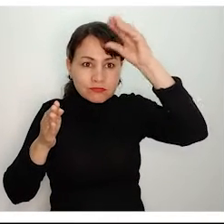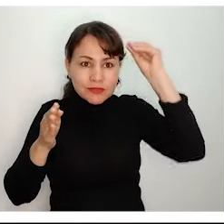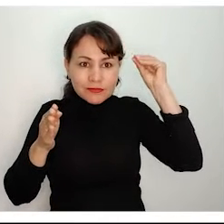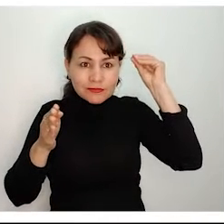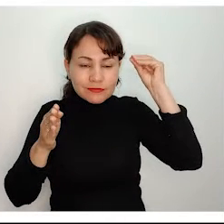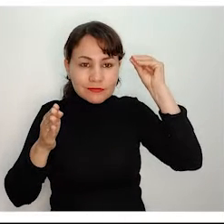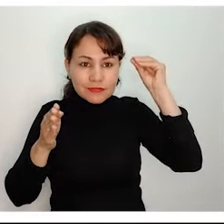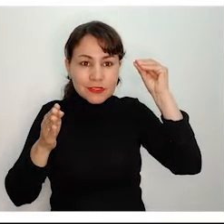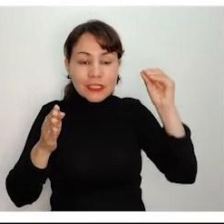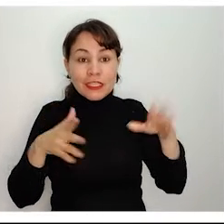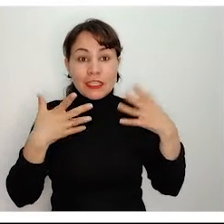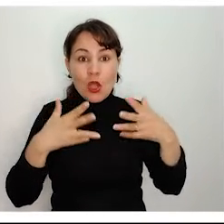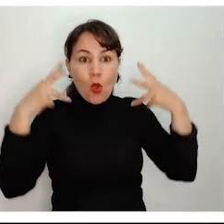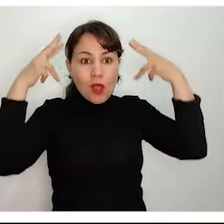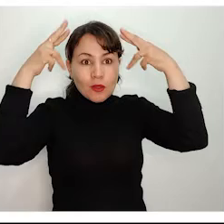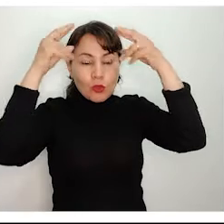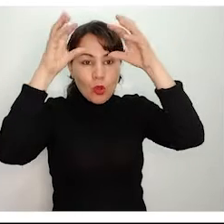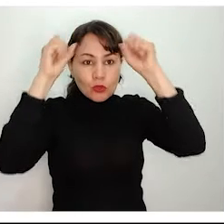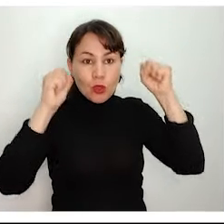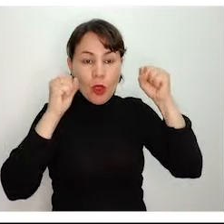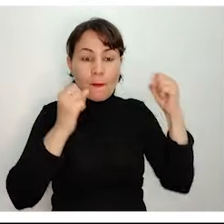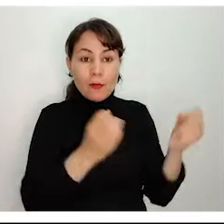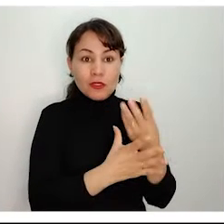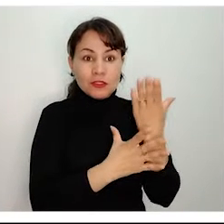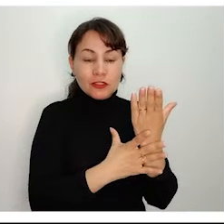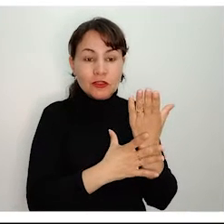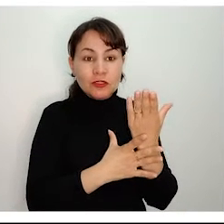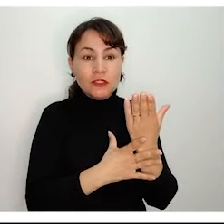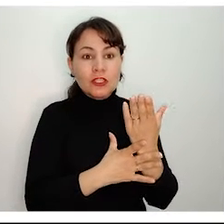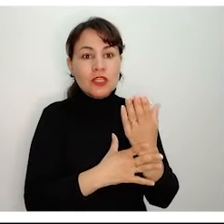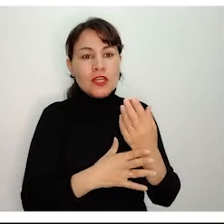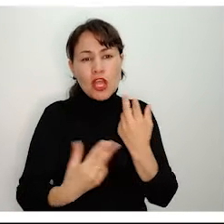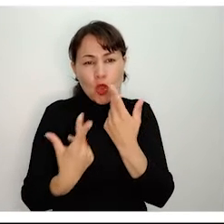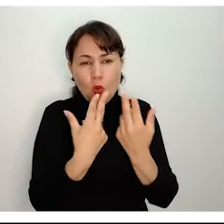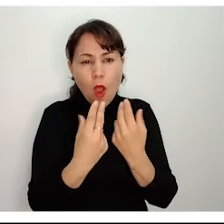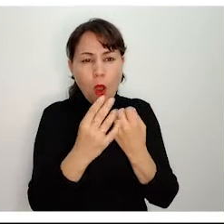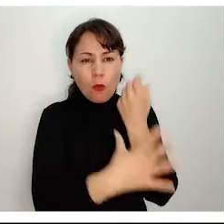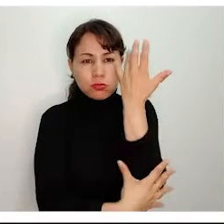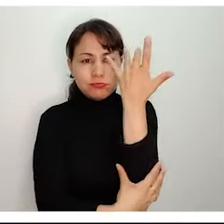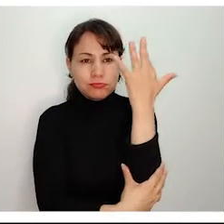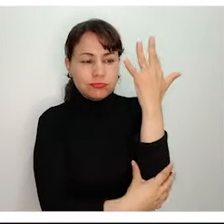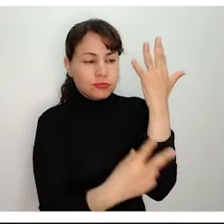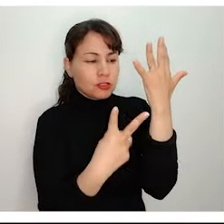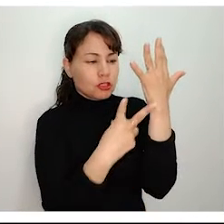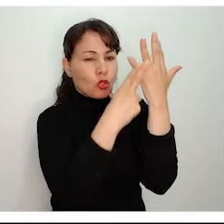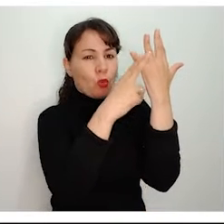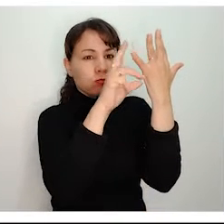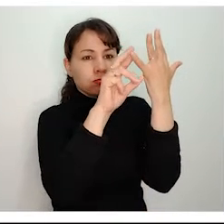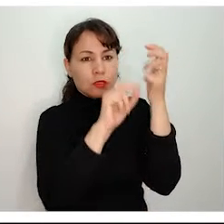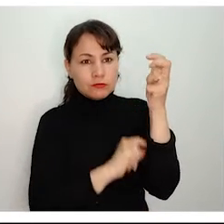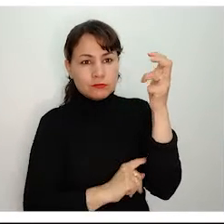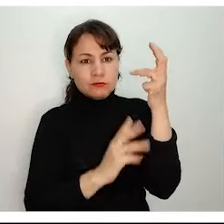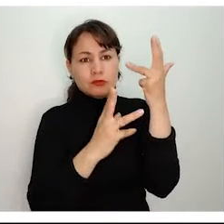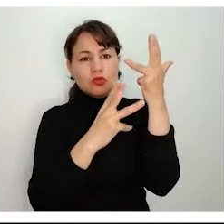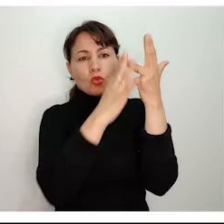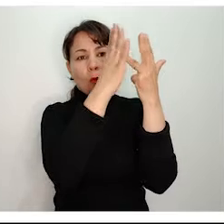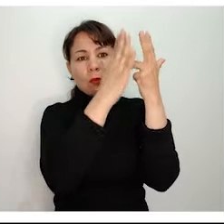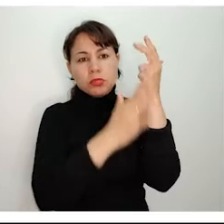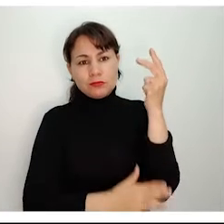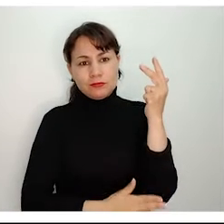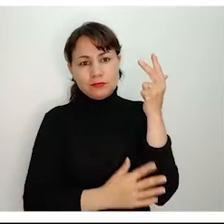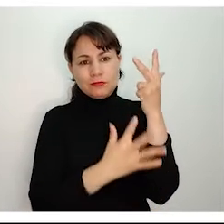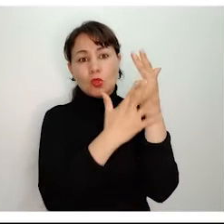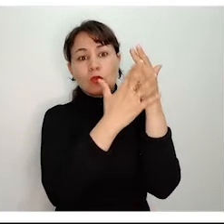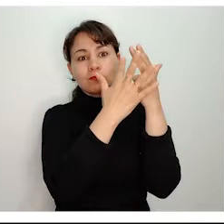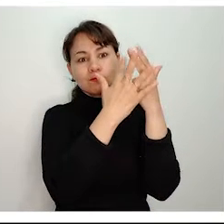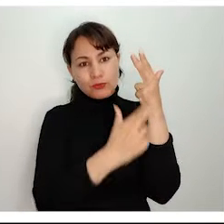poda neural. Então, essa poda neural, didaticamente, pode ser comparada à poda de uma planta, em que aqueles galhos,